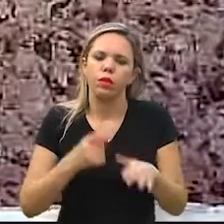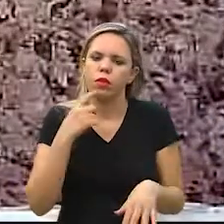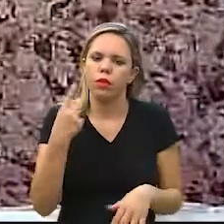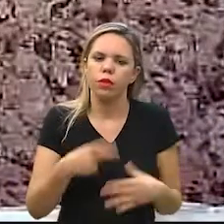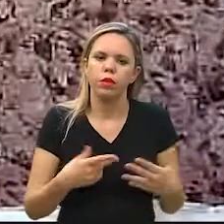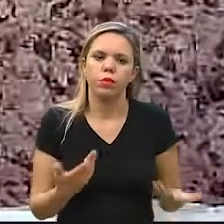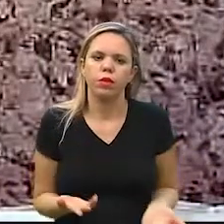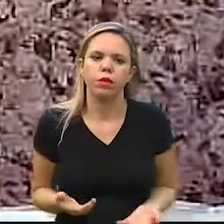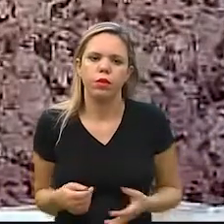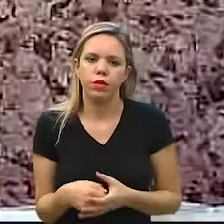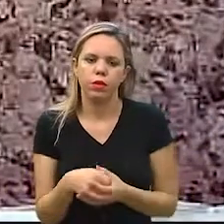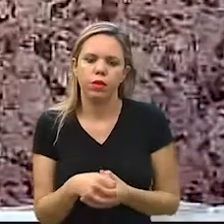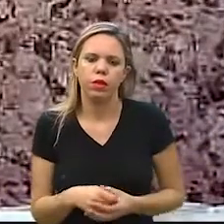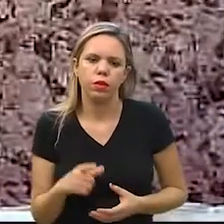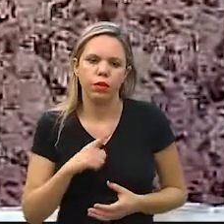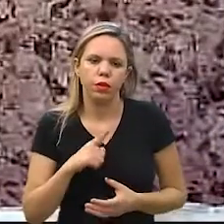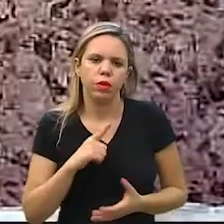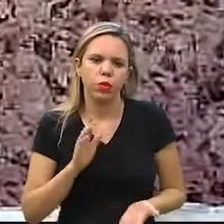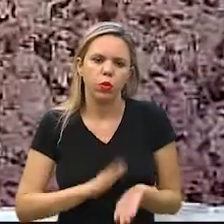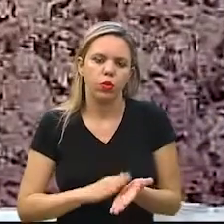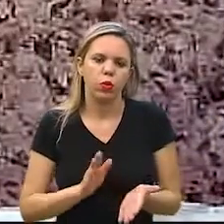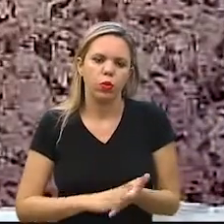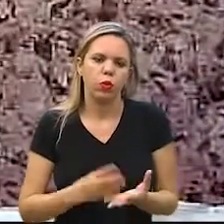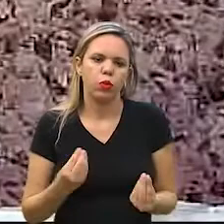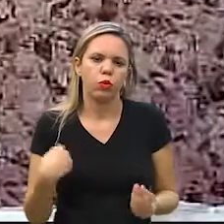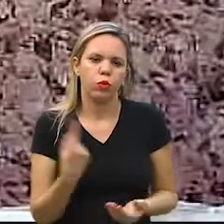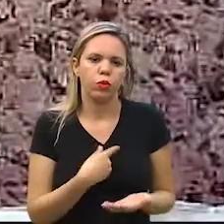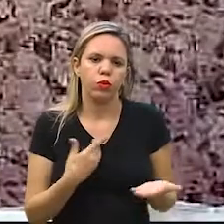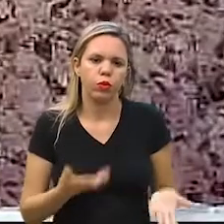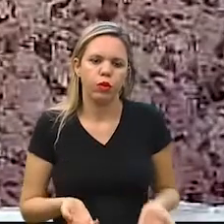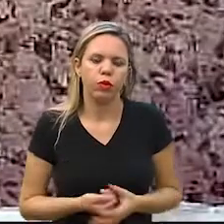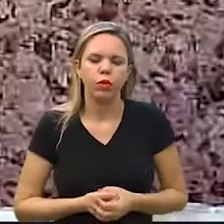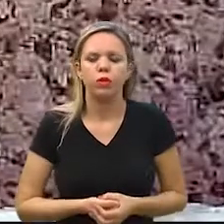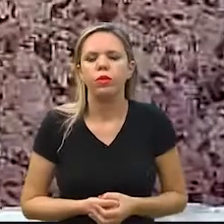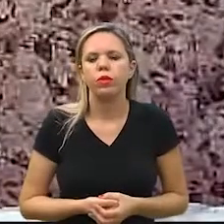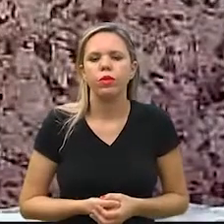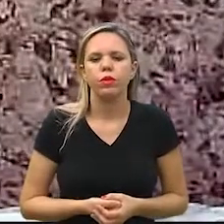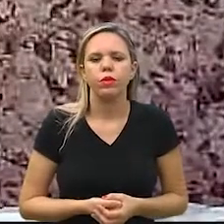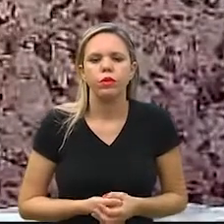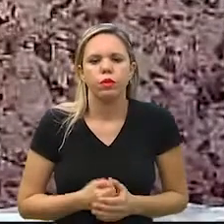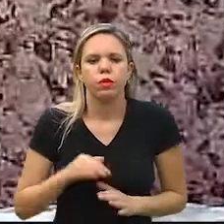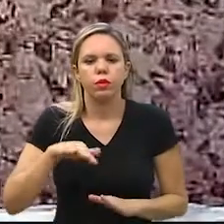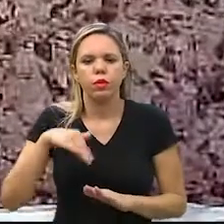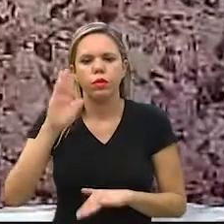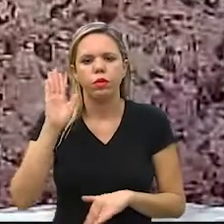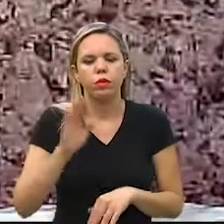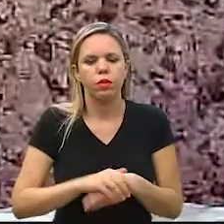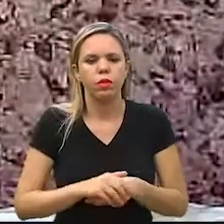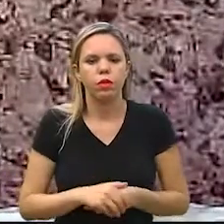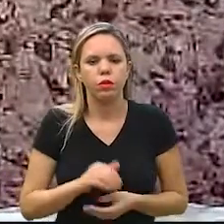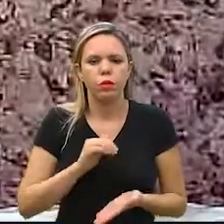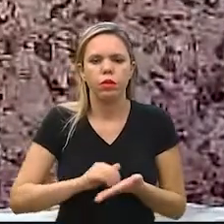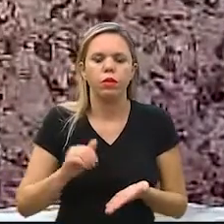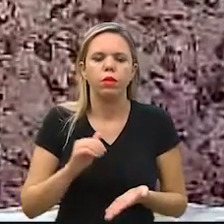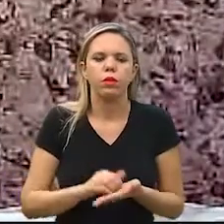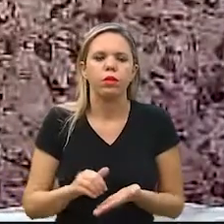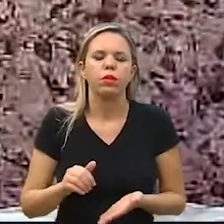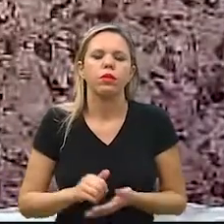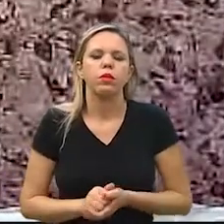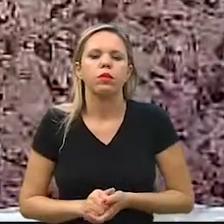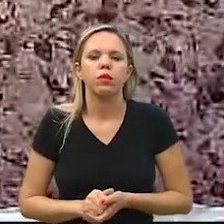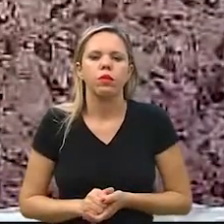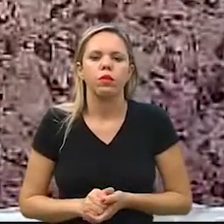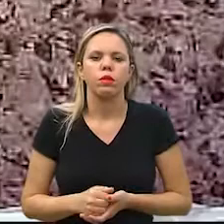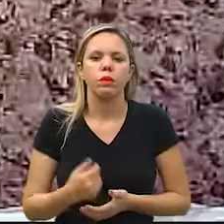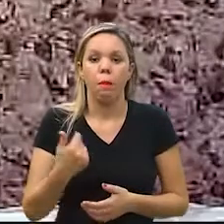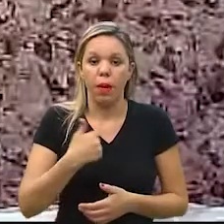Campinas. Ele tem cobrado muito da gente, mais da secretária Adriana e de mim, né?